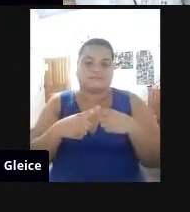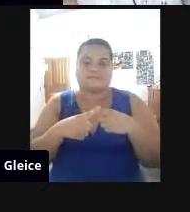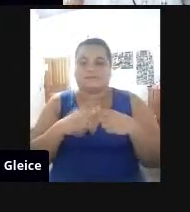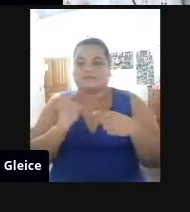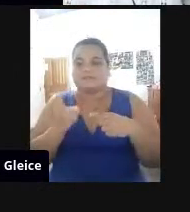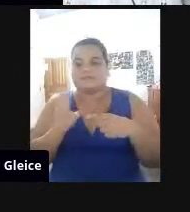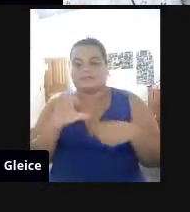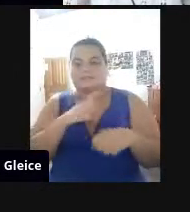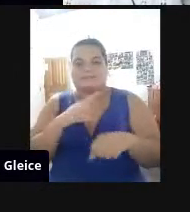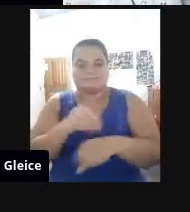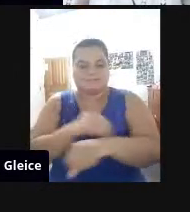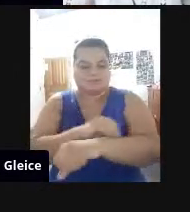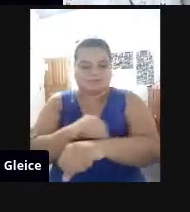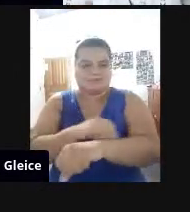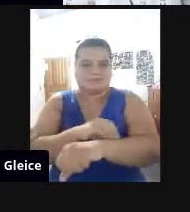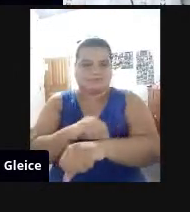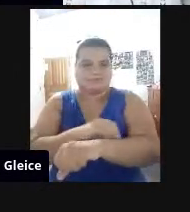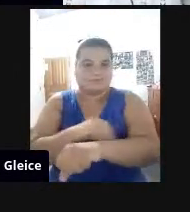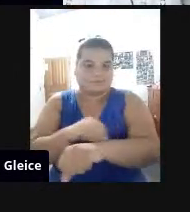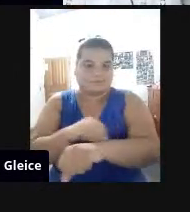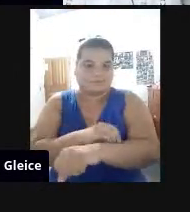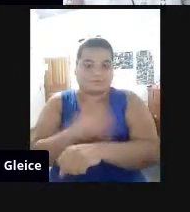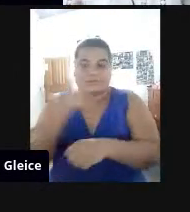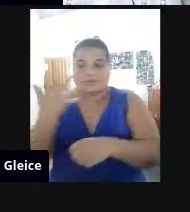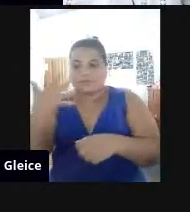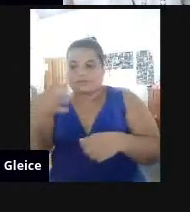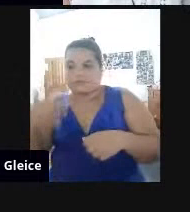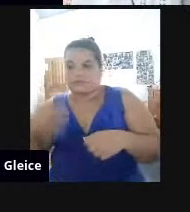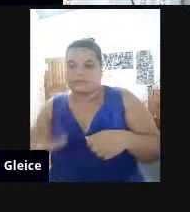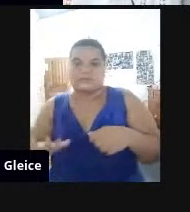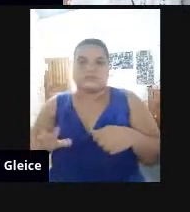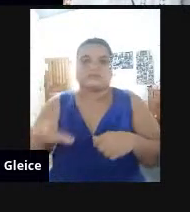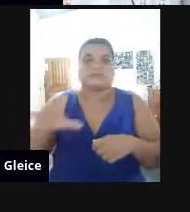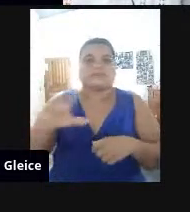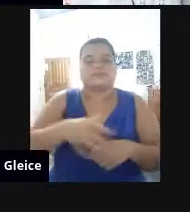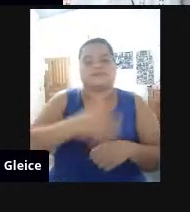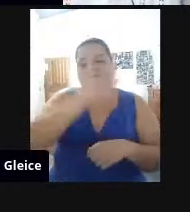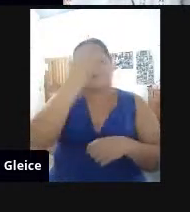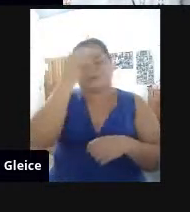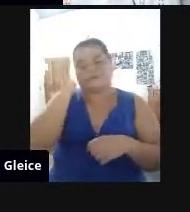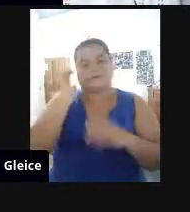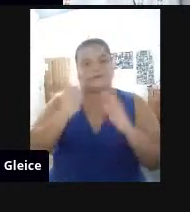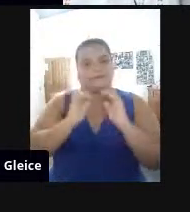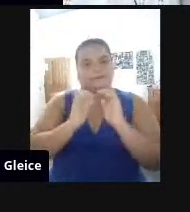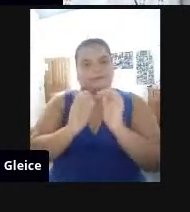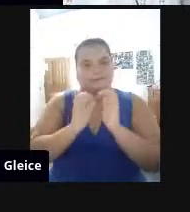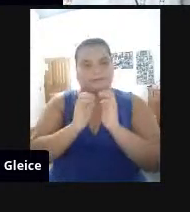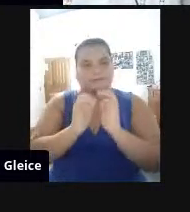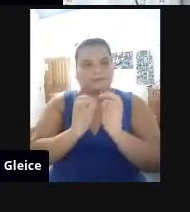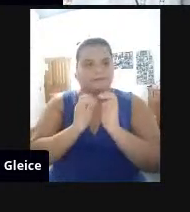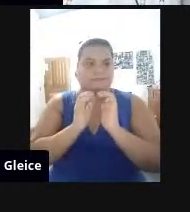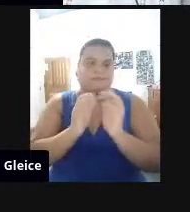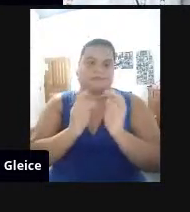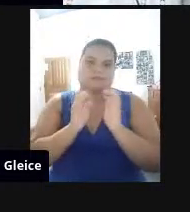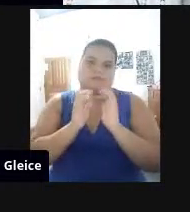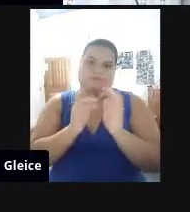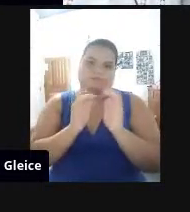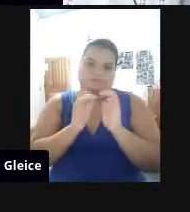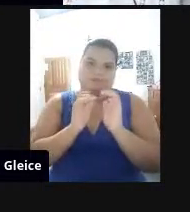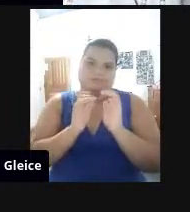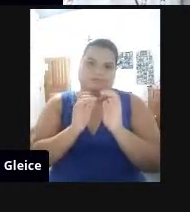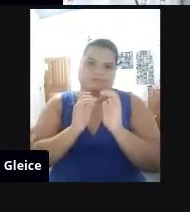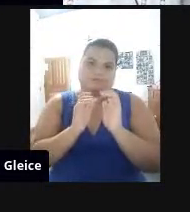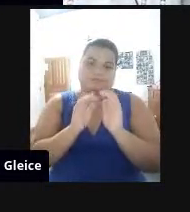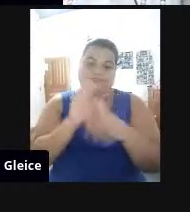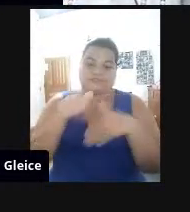traz? Em crianças, indivíduos com autismo têm maior probabilidade de desenvolver, de ter alergias alimentares. Então, quando a gente